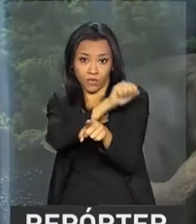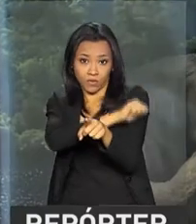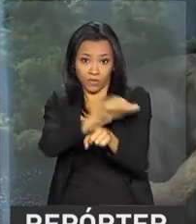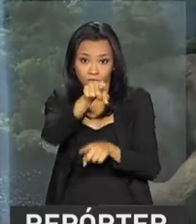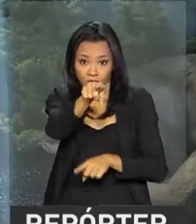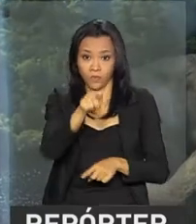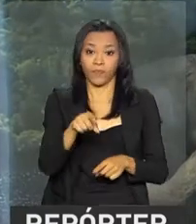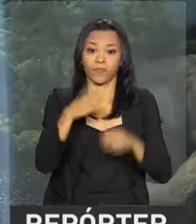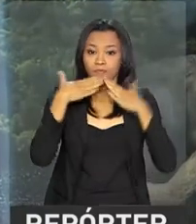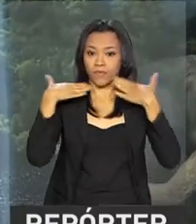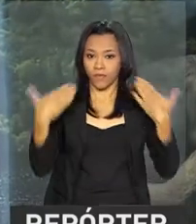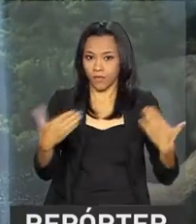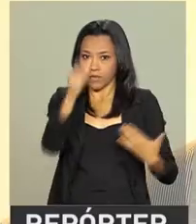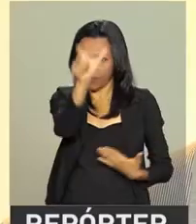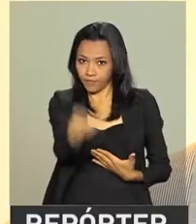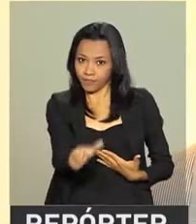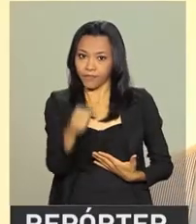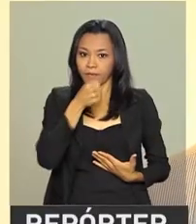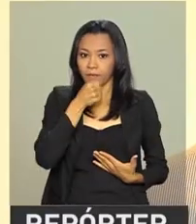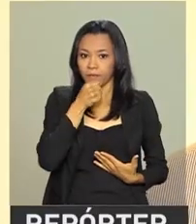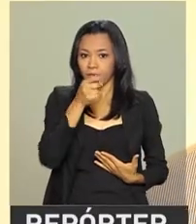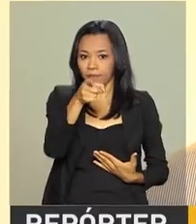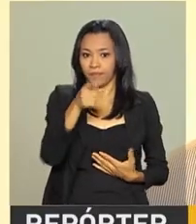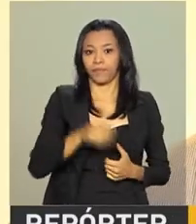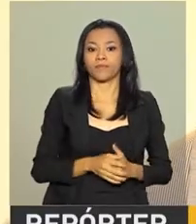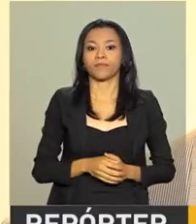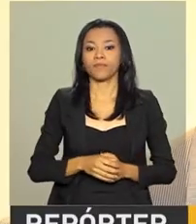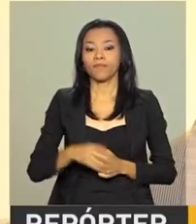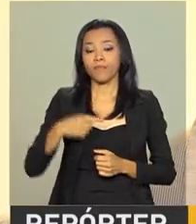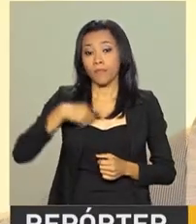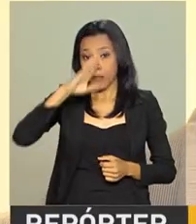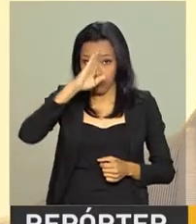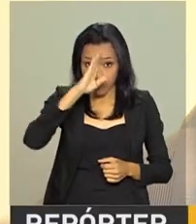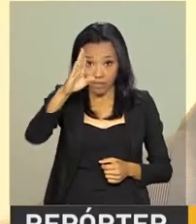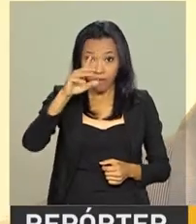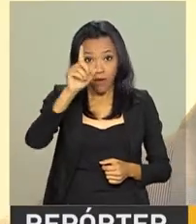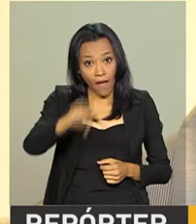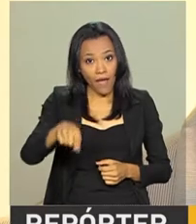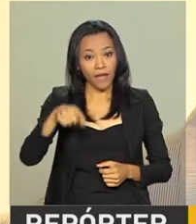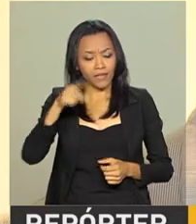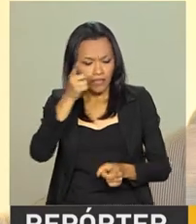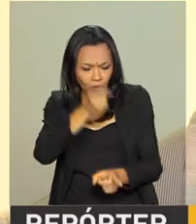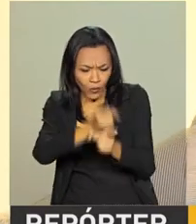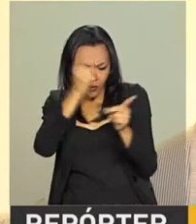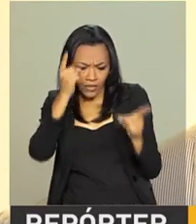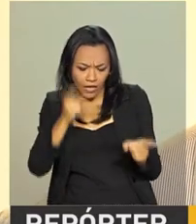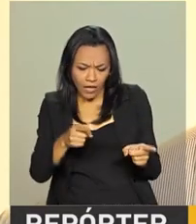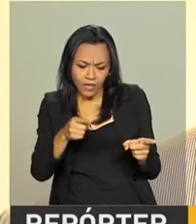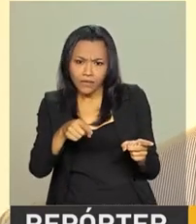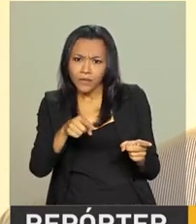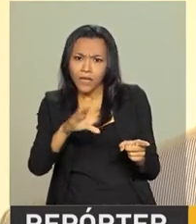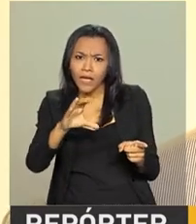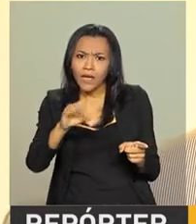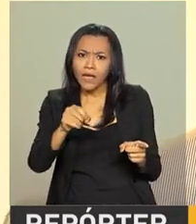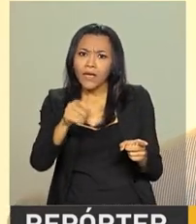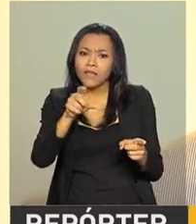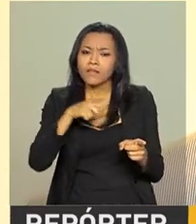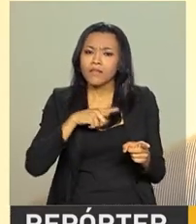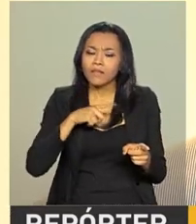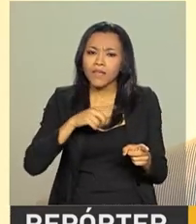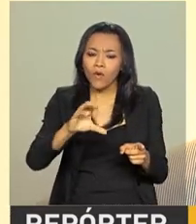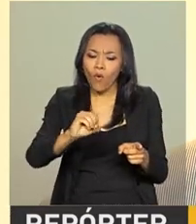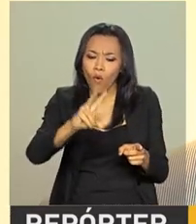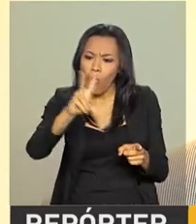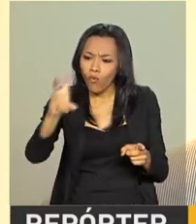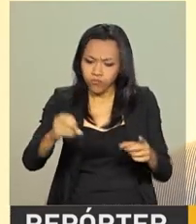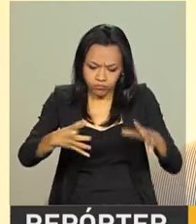alexander kellner um dos princípios dos principais aspectos a pesquisa foi justamente você encontrar embriões preservado em três dimensões o